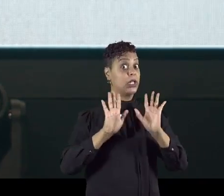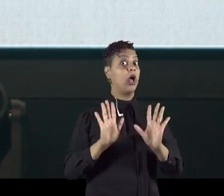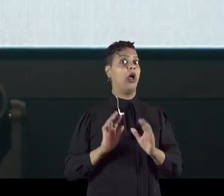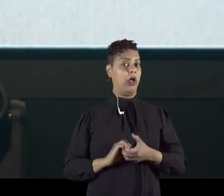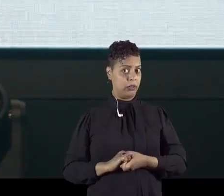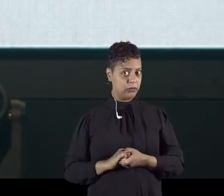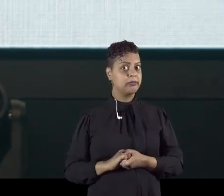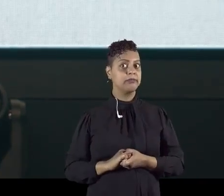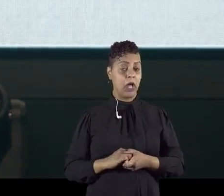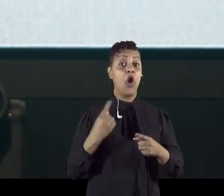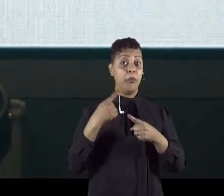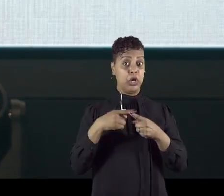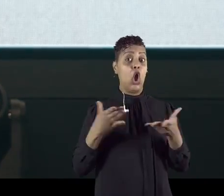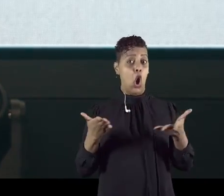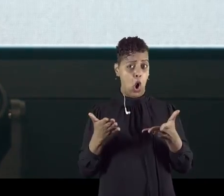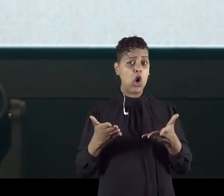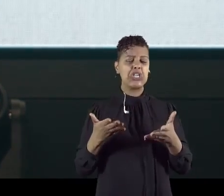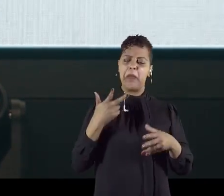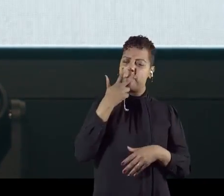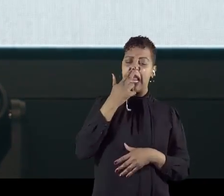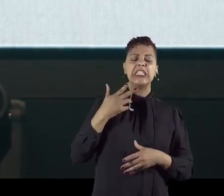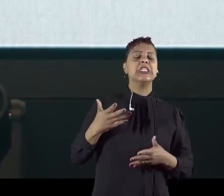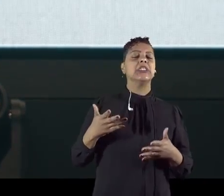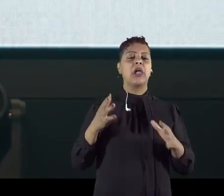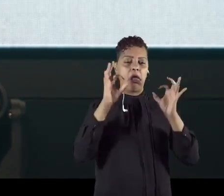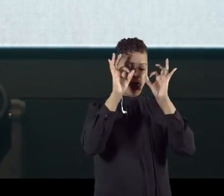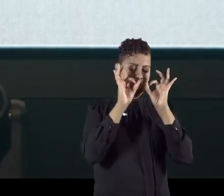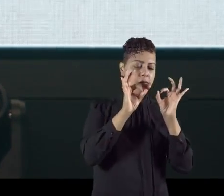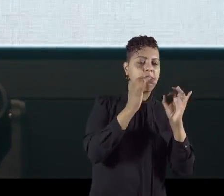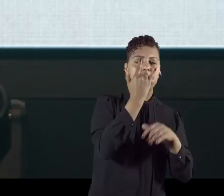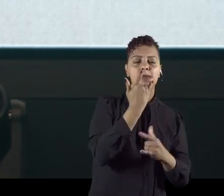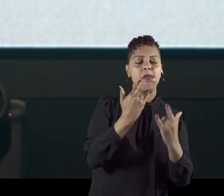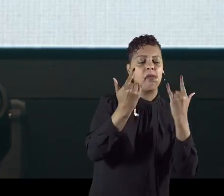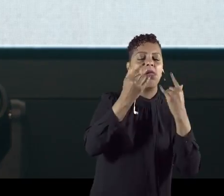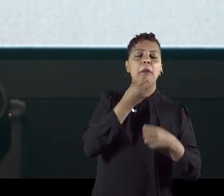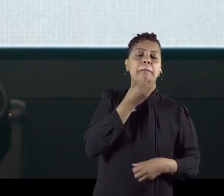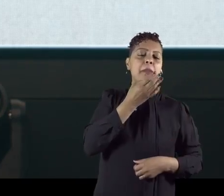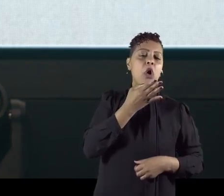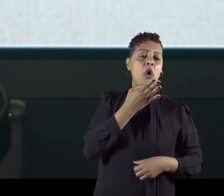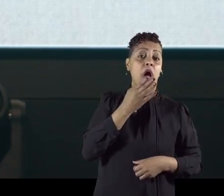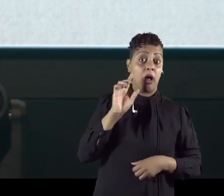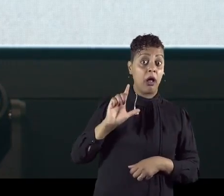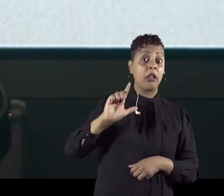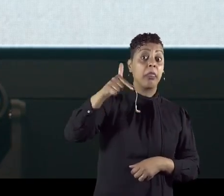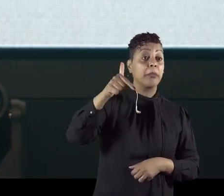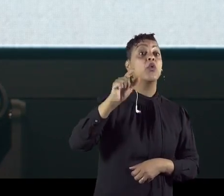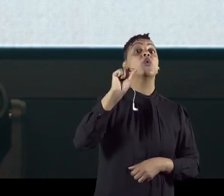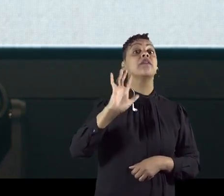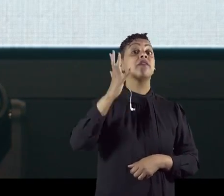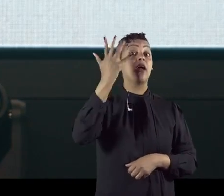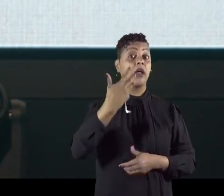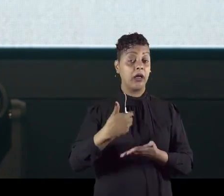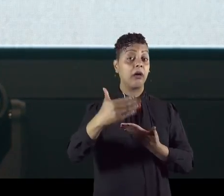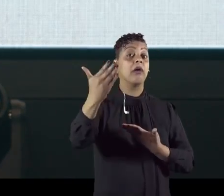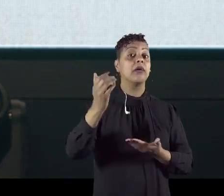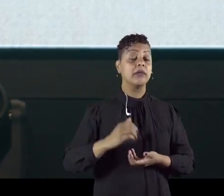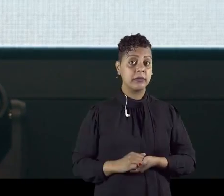porque o dia você tem outro dia pode não ter e Como disse Jesus